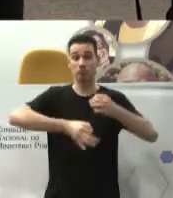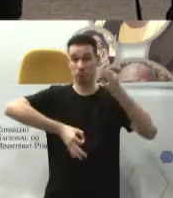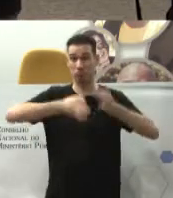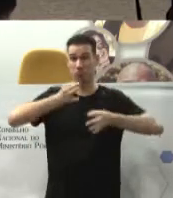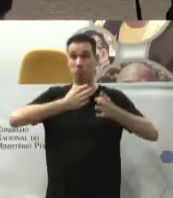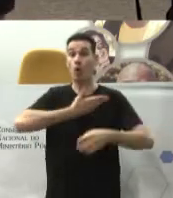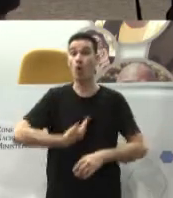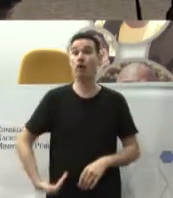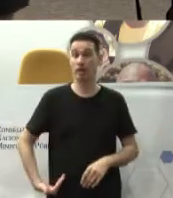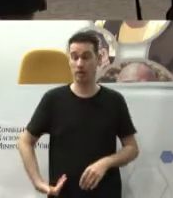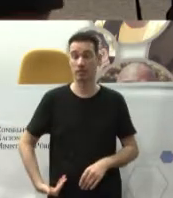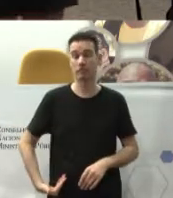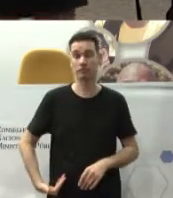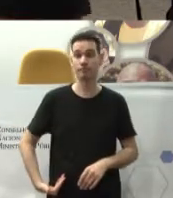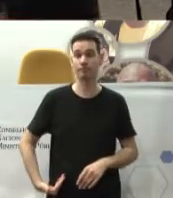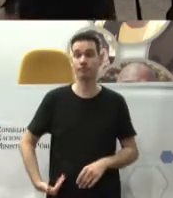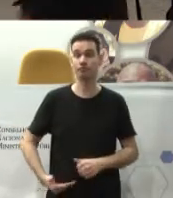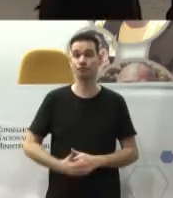Estadual.